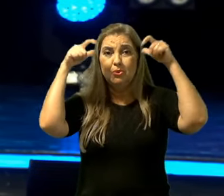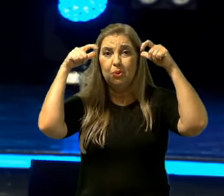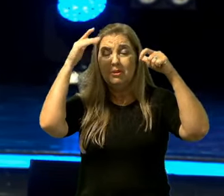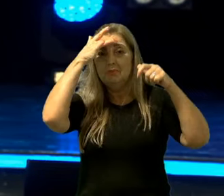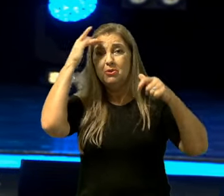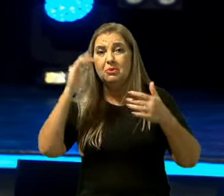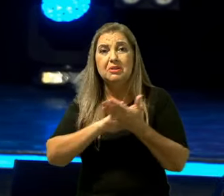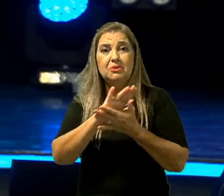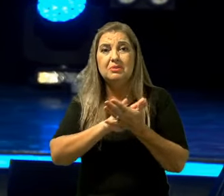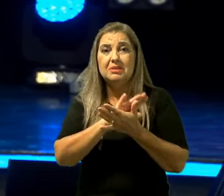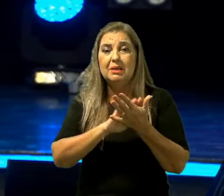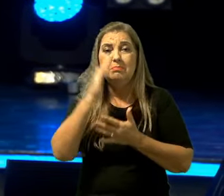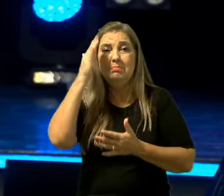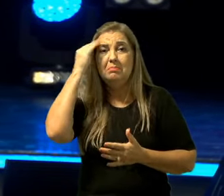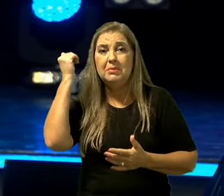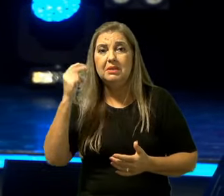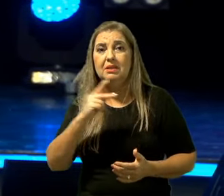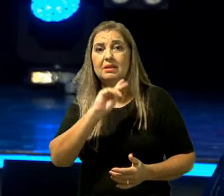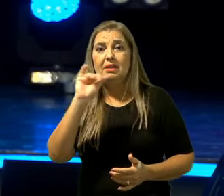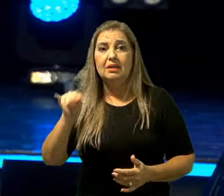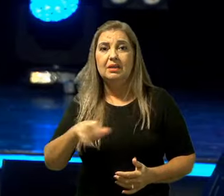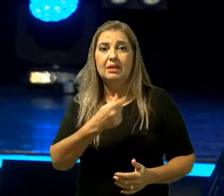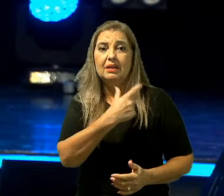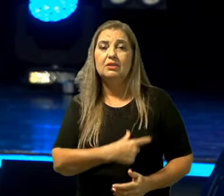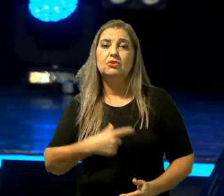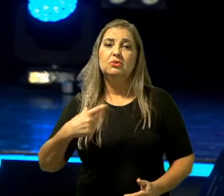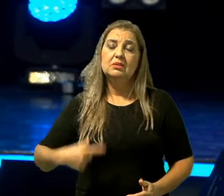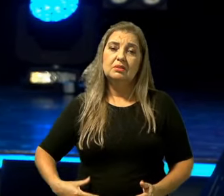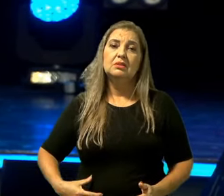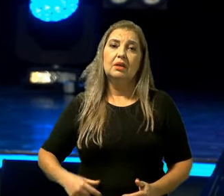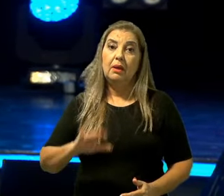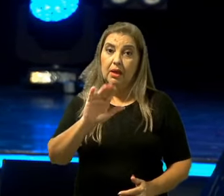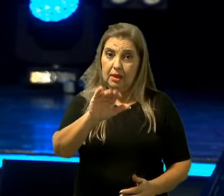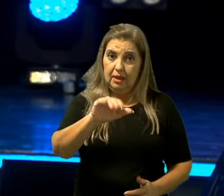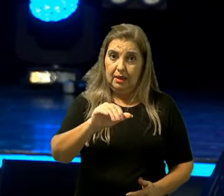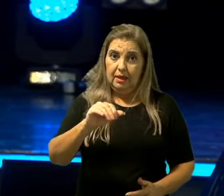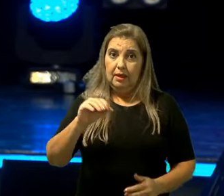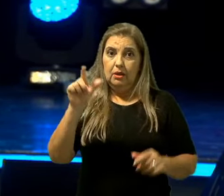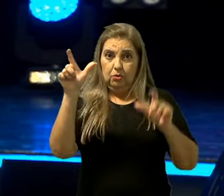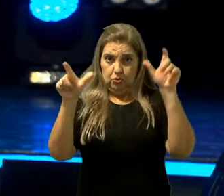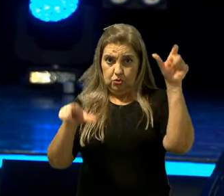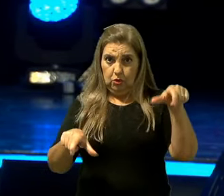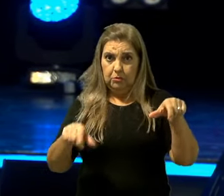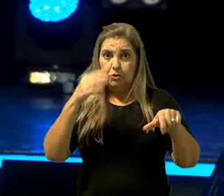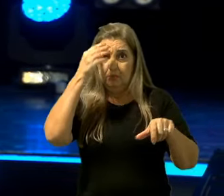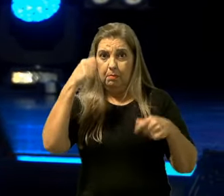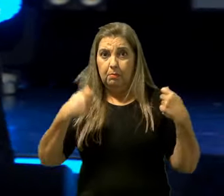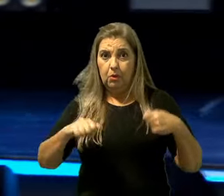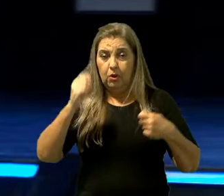não sabia histórico, não sabia nada. Ei, os homens podem se esquecer, mas Deus não se esqueceu.